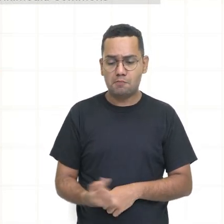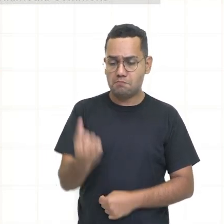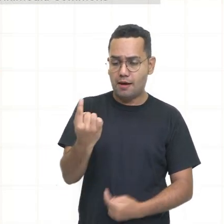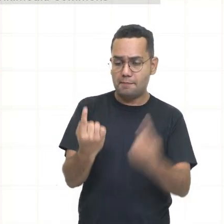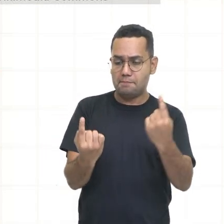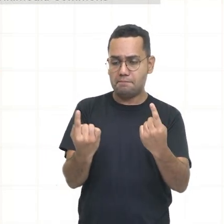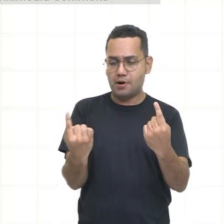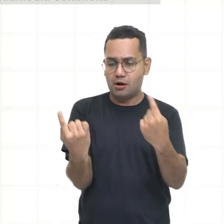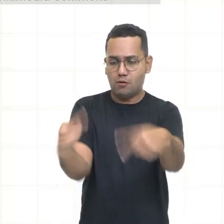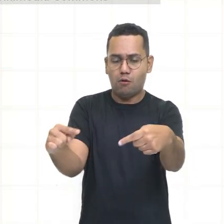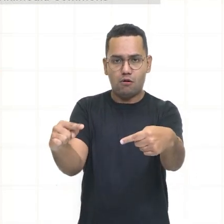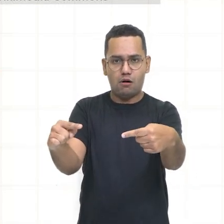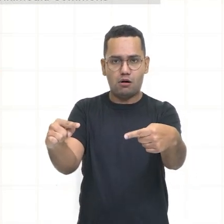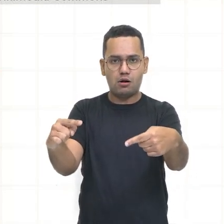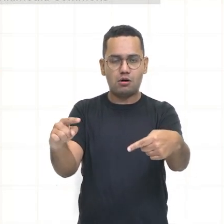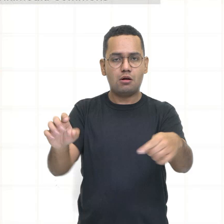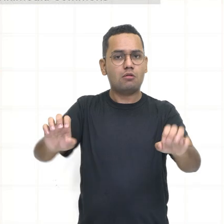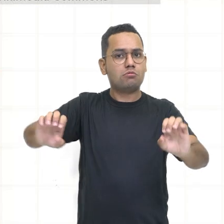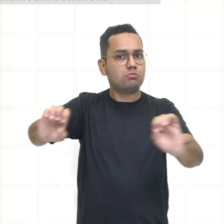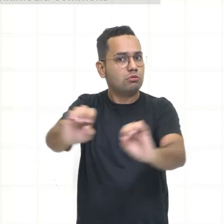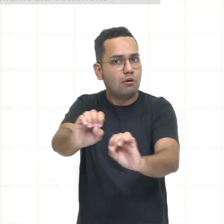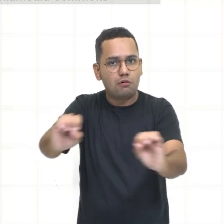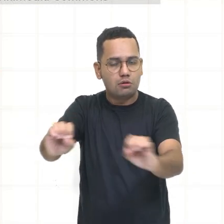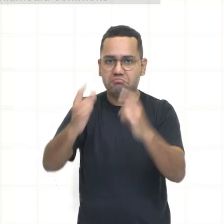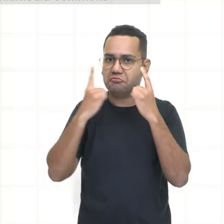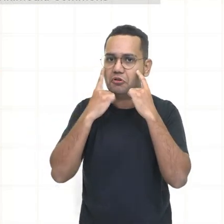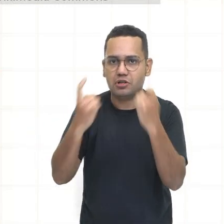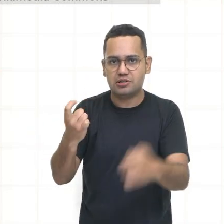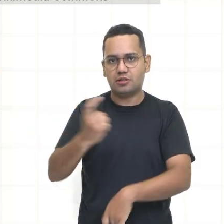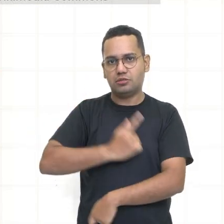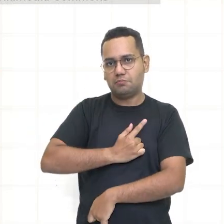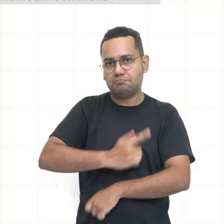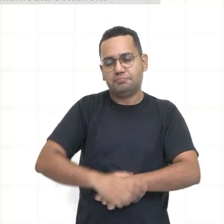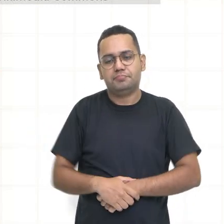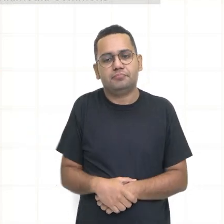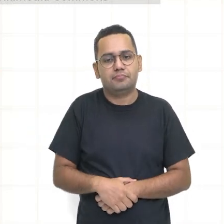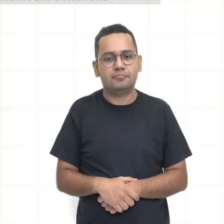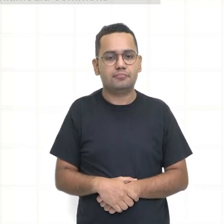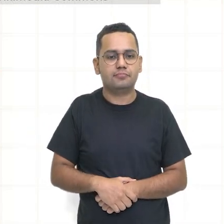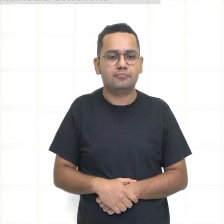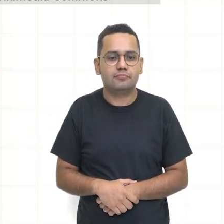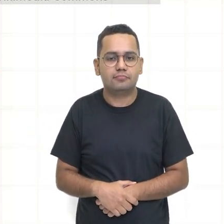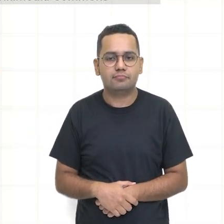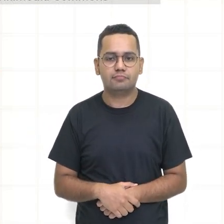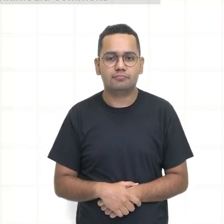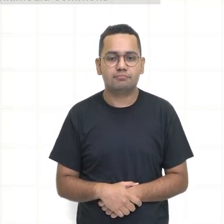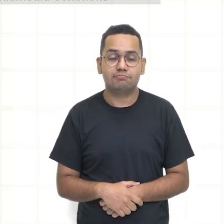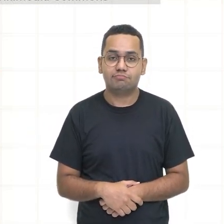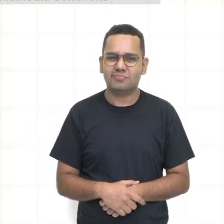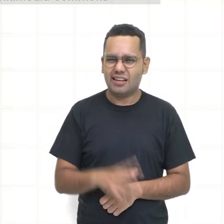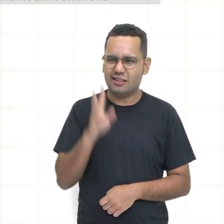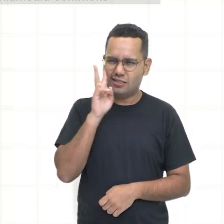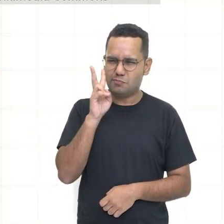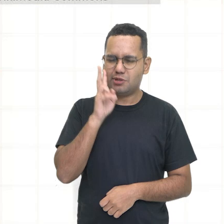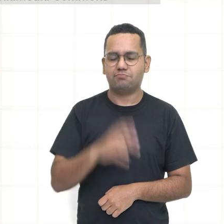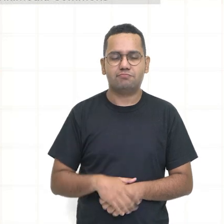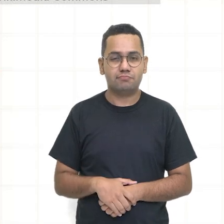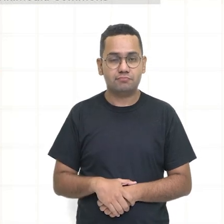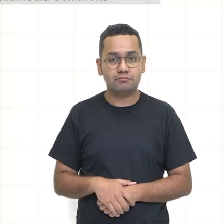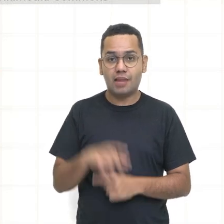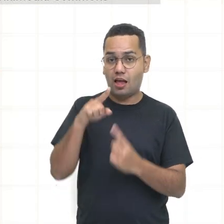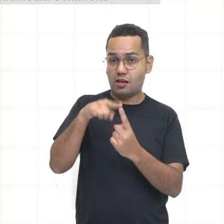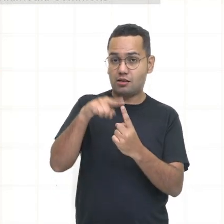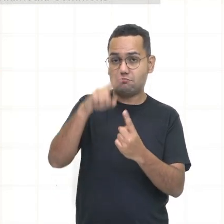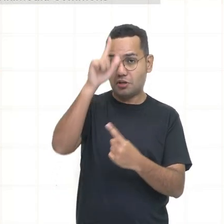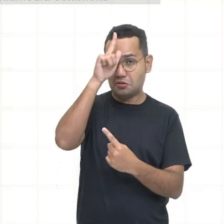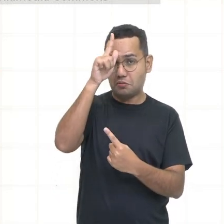Alemanha e nem a União Soviética iam contra-atacar. Mas lembrem que uma das ideologias da Alemanha era justamente